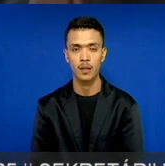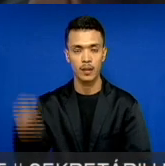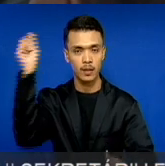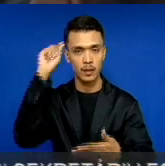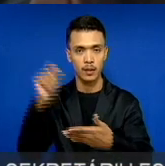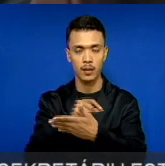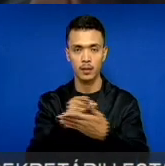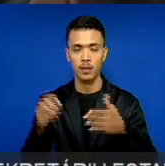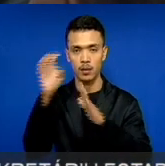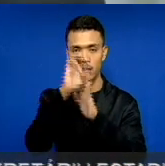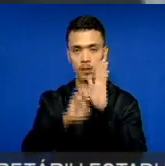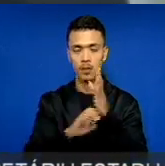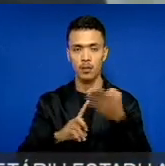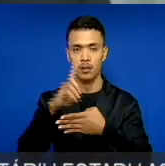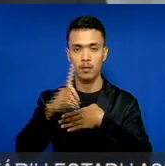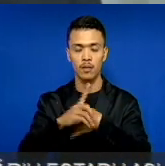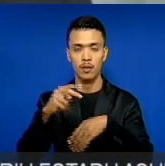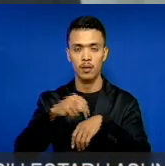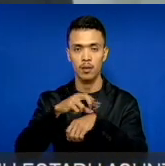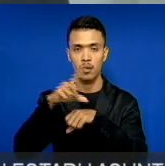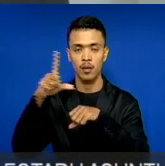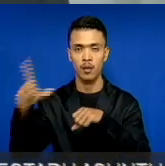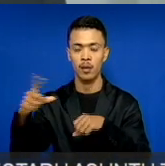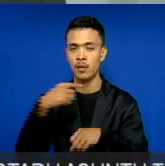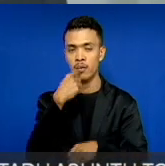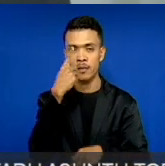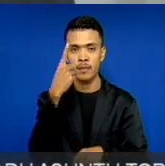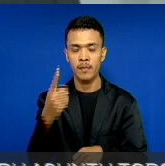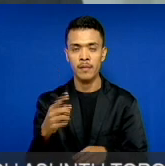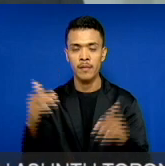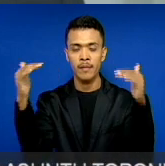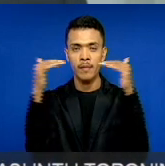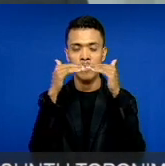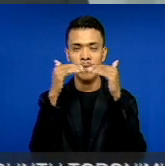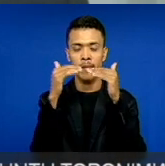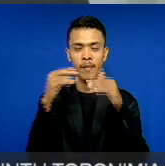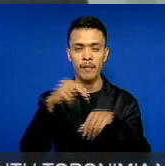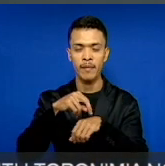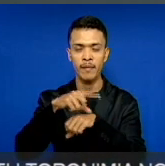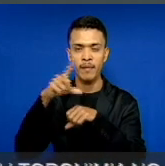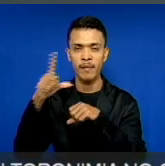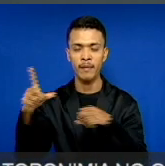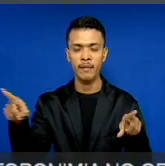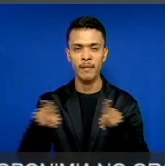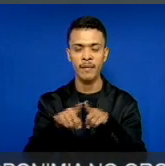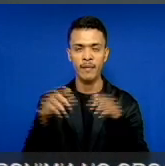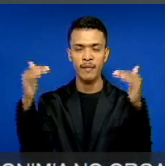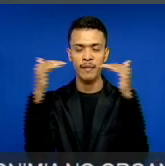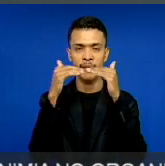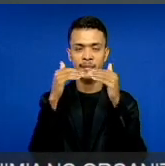Secretário Estado de Desenvolvimento Local, Mateus dos Santos Talo Hateteng, Sorumuto nível nacional ne hanesan